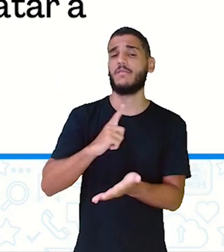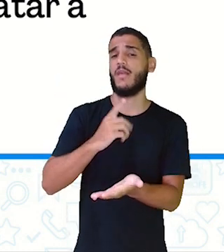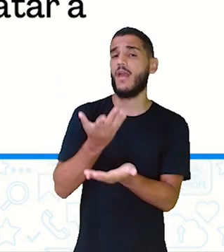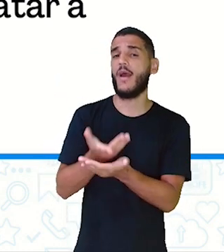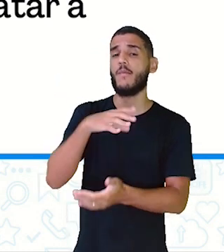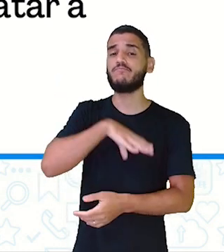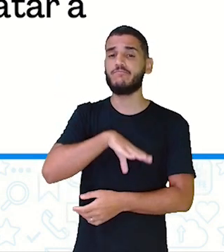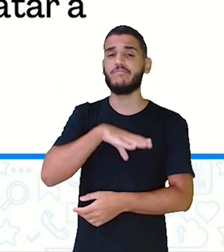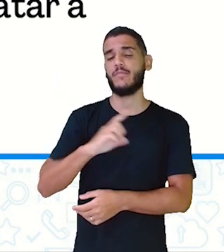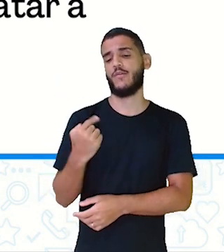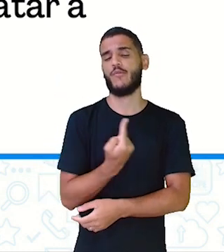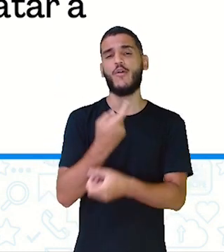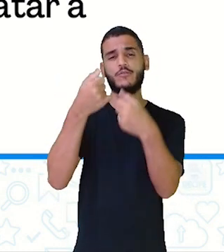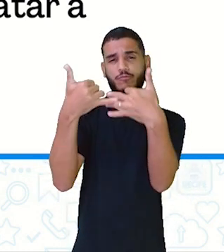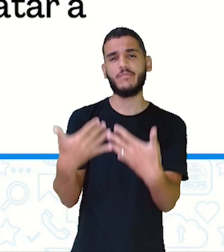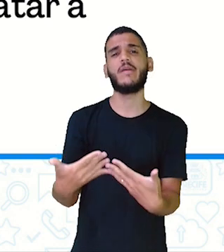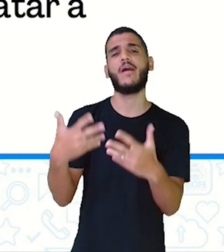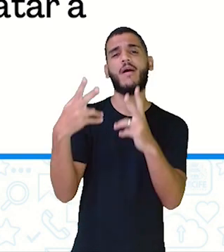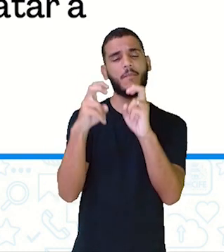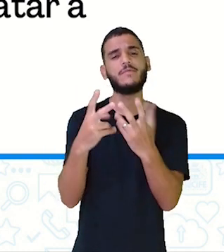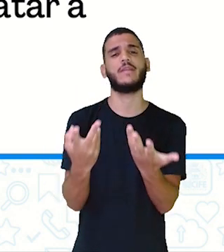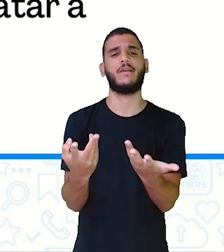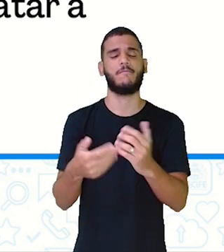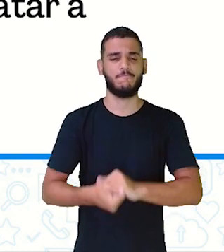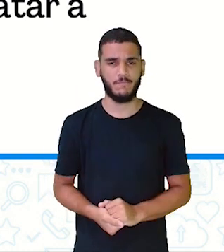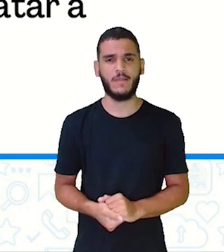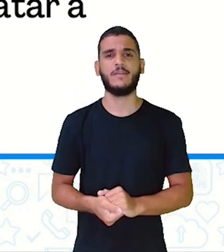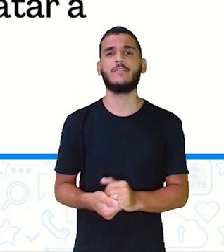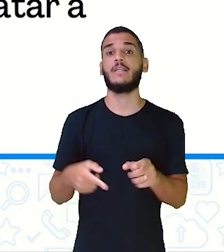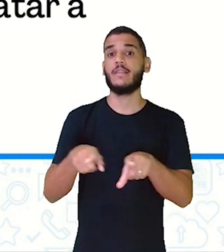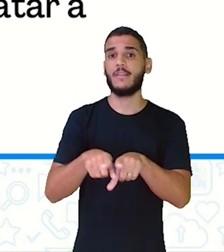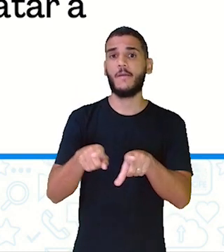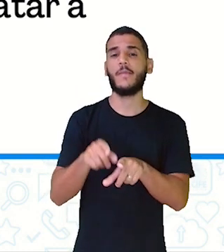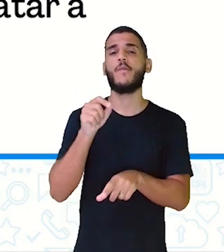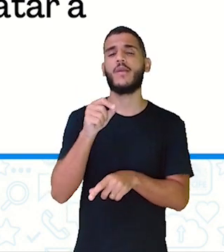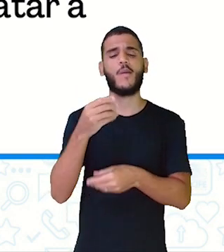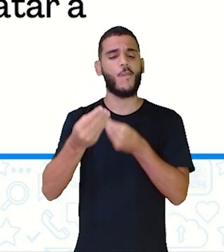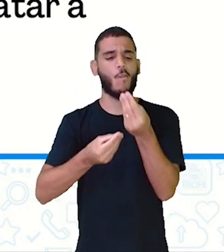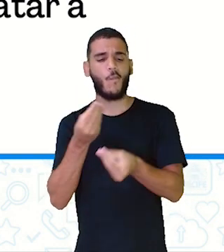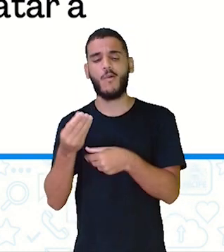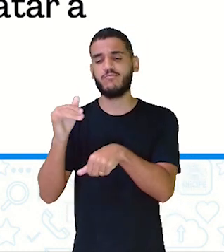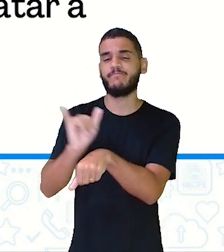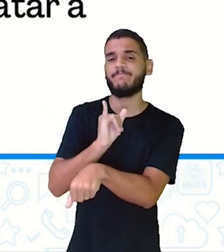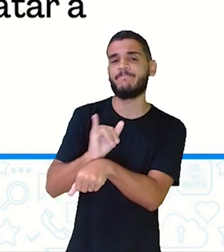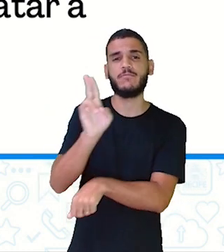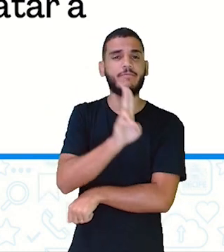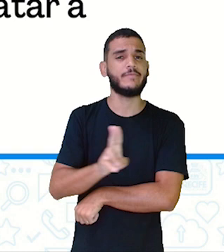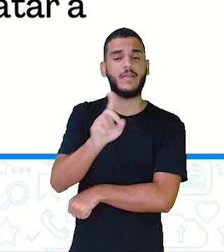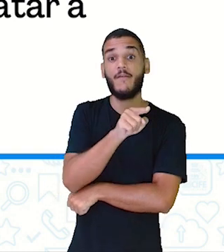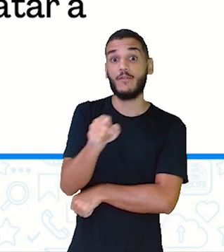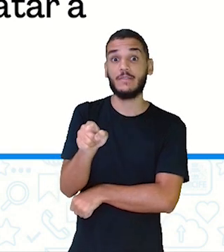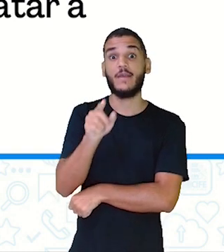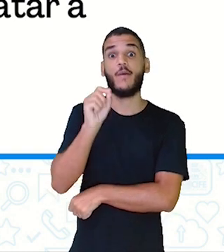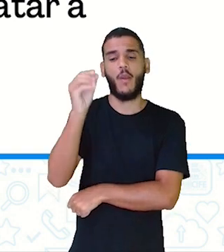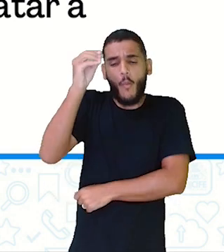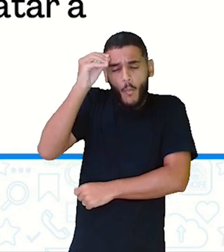língua portuguesa, a gente está falando sobre isso, os nossos temas, a nossa abordagem é para você ampliar